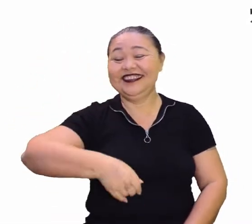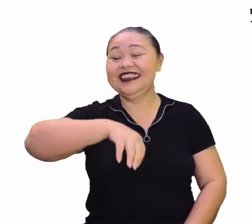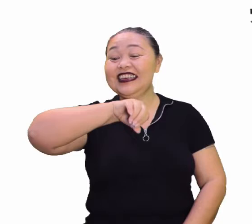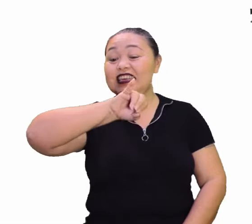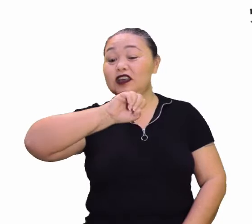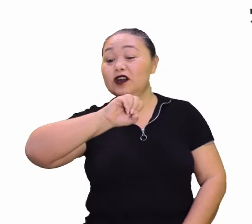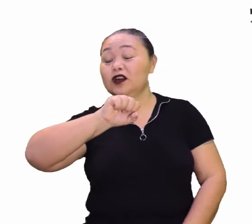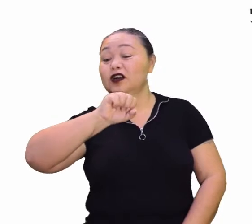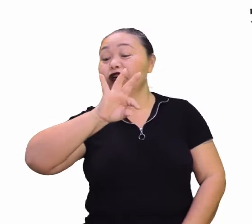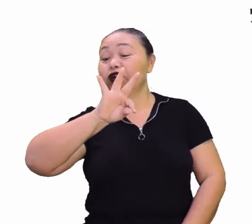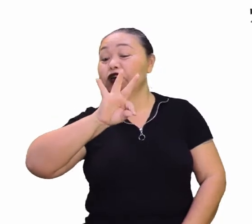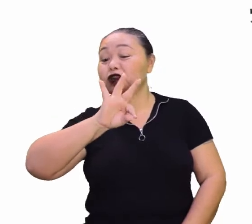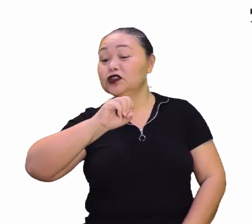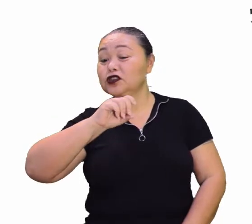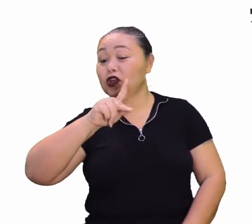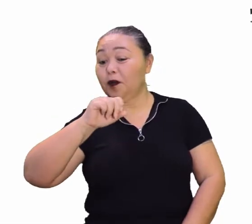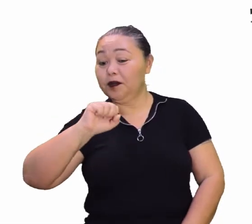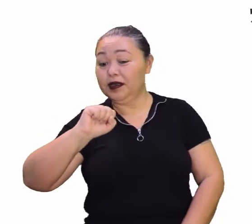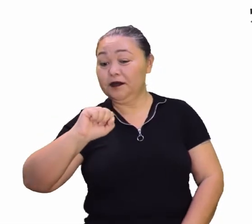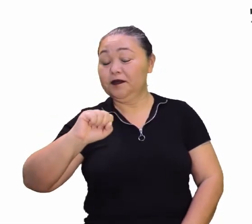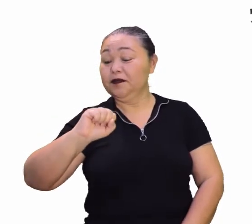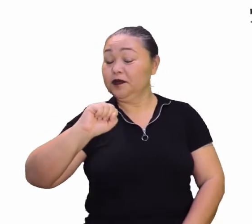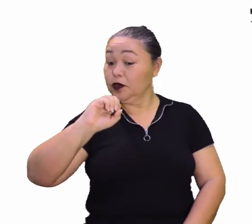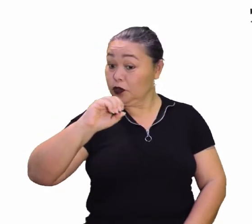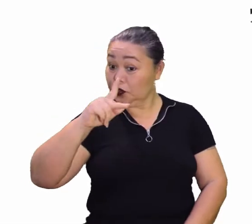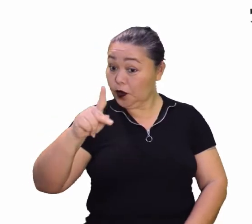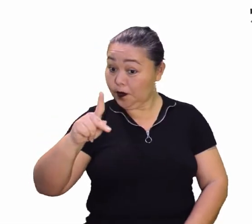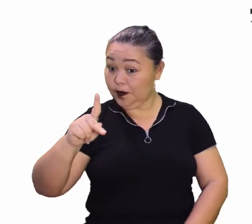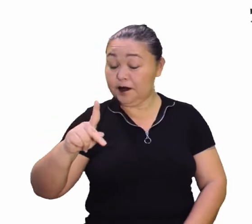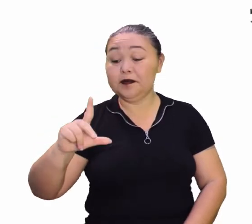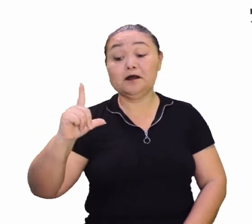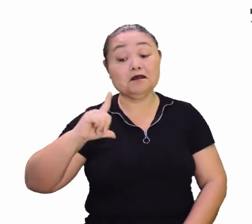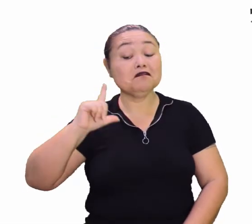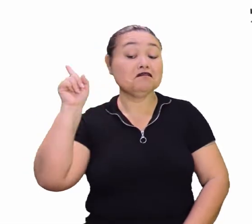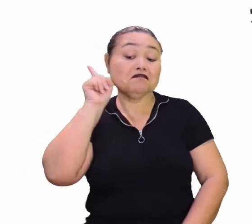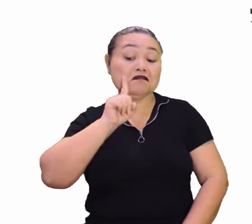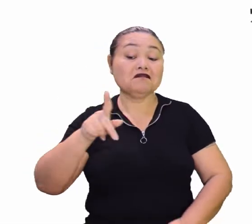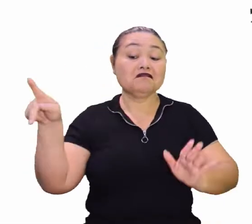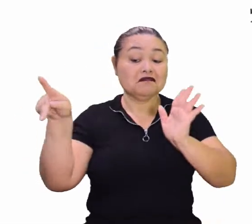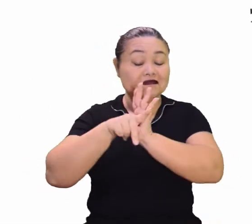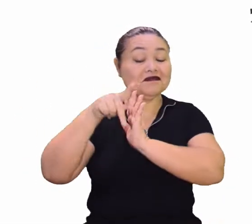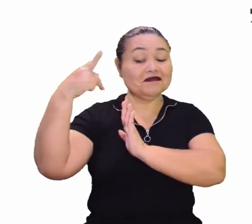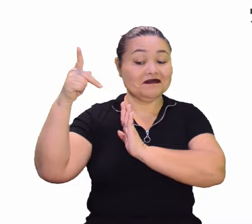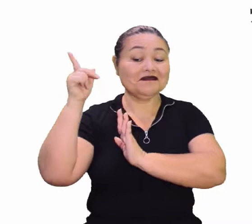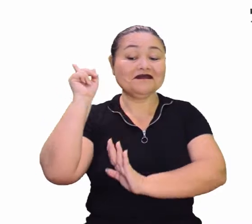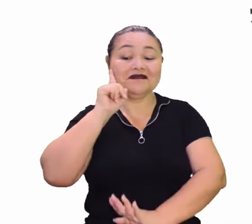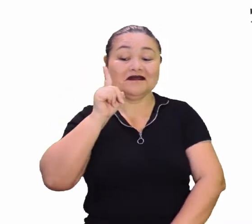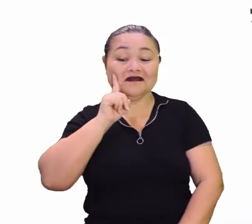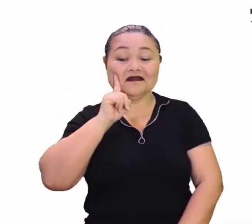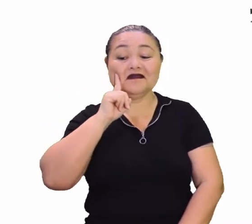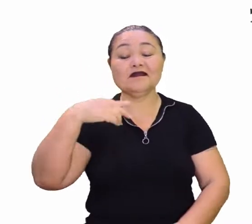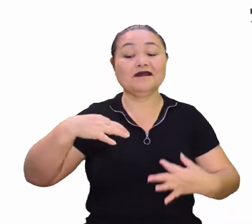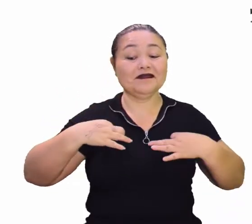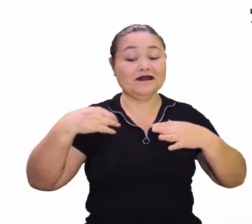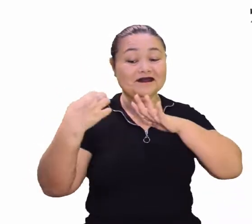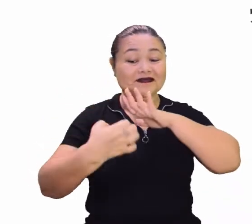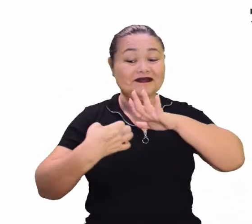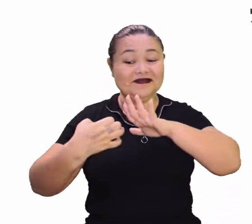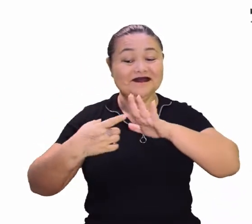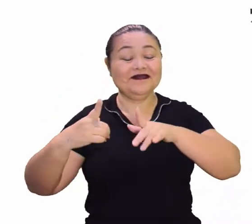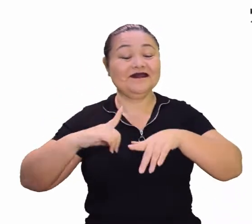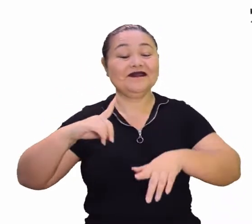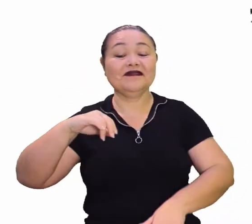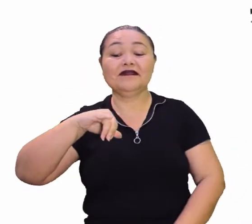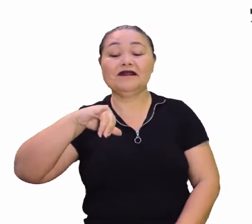Top. Quem tinha, meu amigo, era top da galáxia, era o cara. Norte-americana essa marca. E é da indústria têxtil, né? Aí